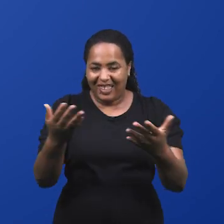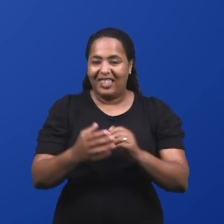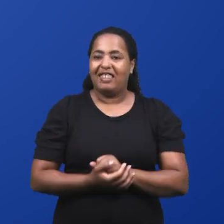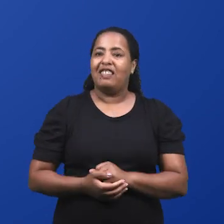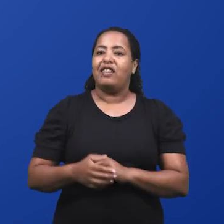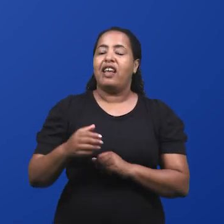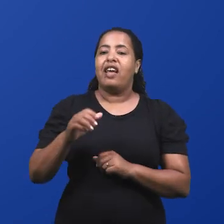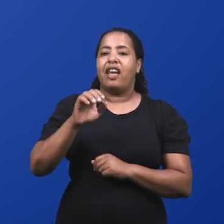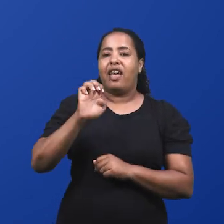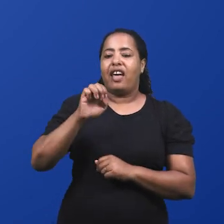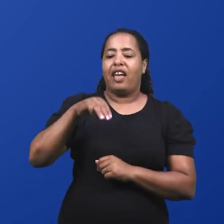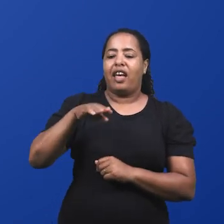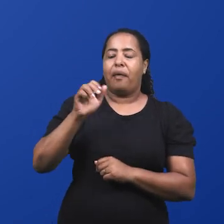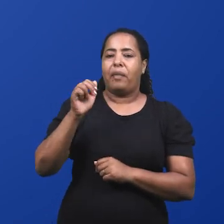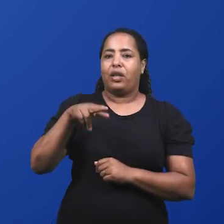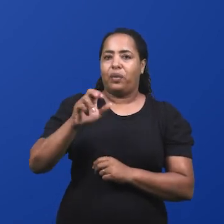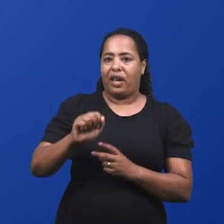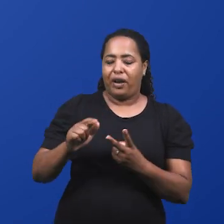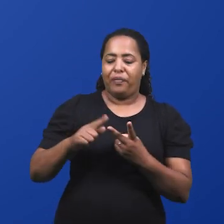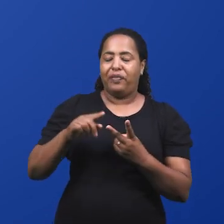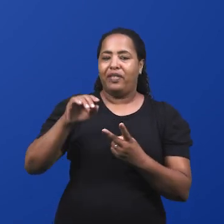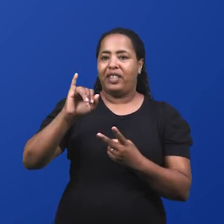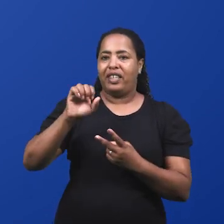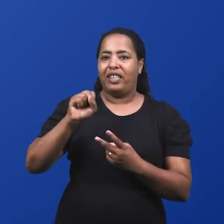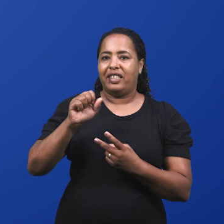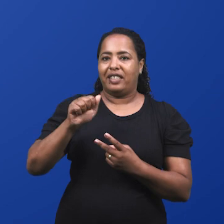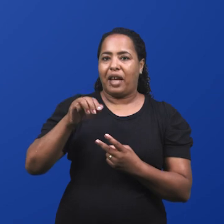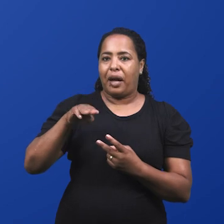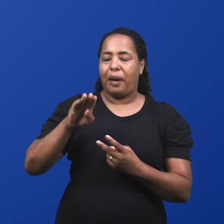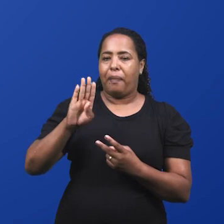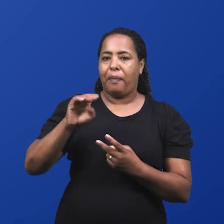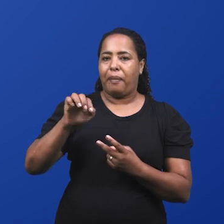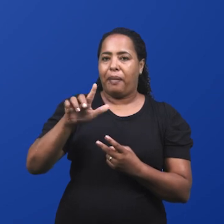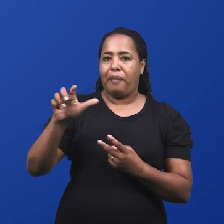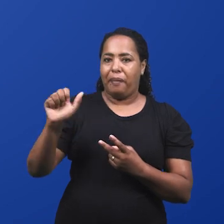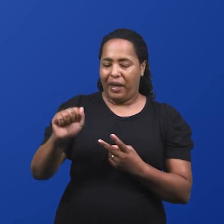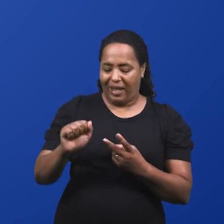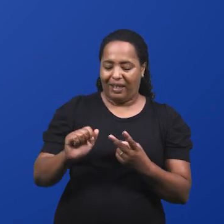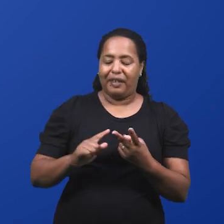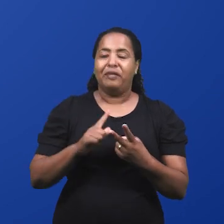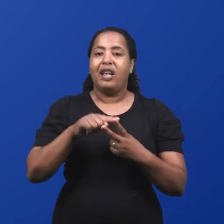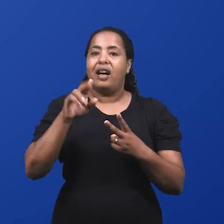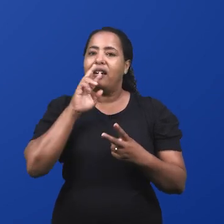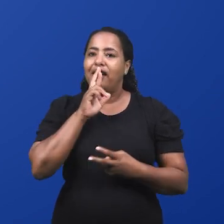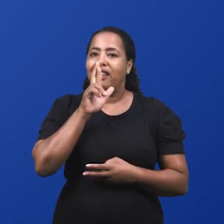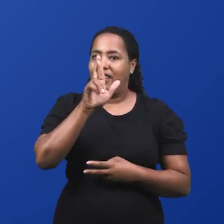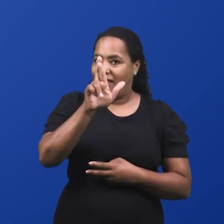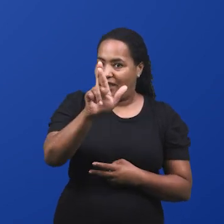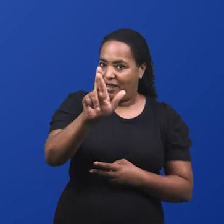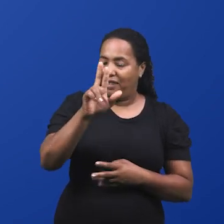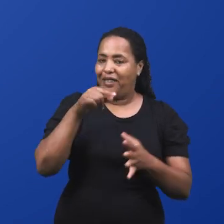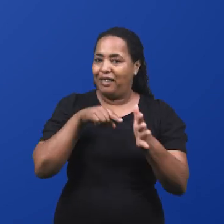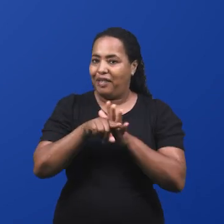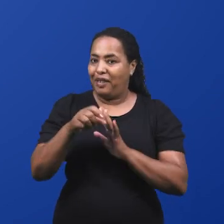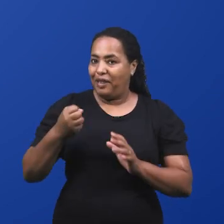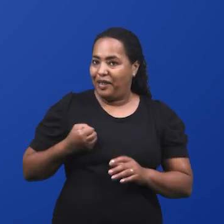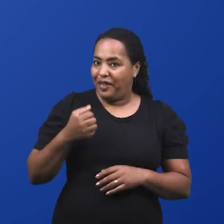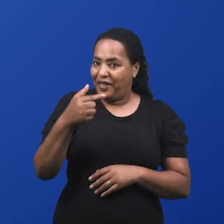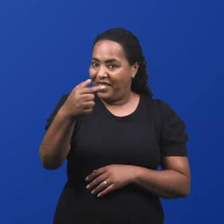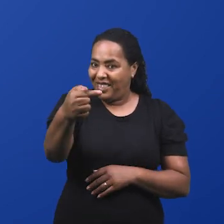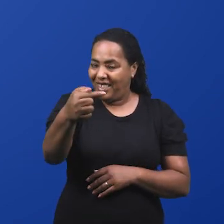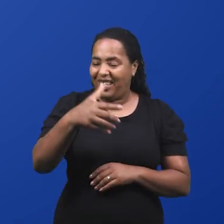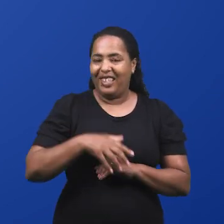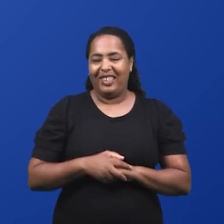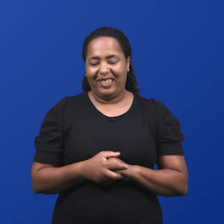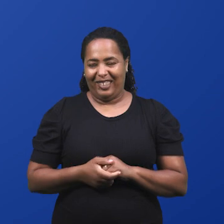Eu sou o Emanuel. E eu sou a Isabel. Nós somos da igreja de Benevides, Pará. Nós vamos responder a pergunta